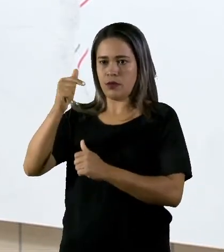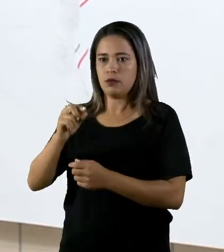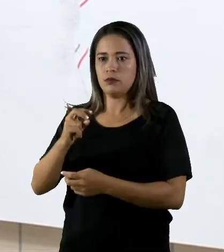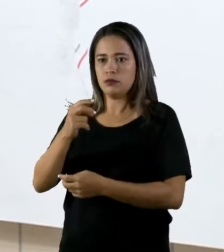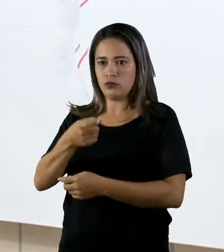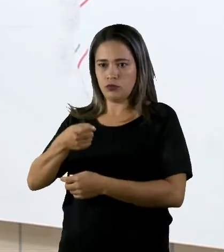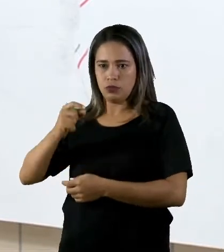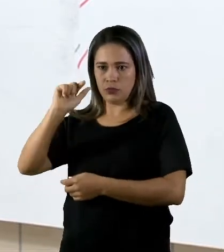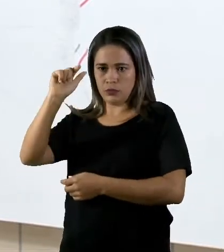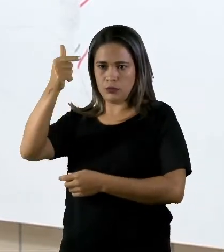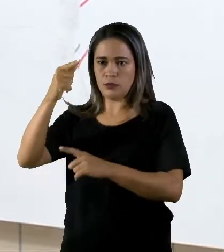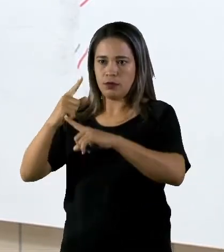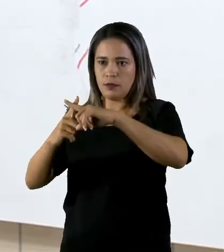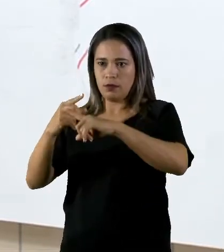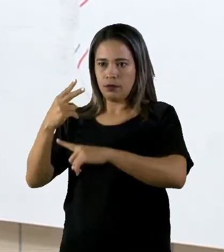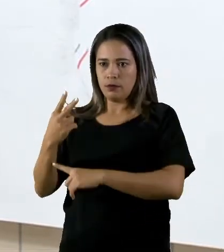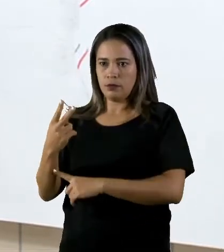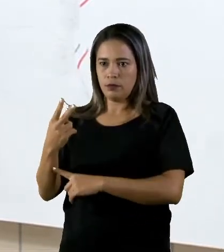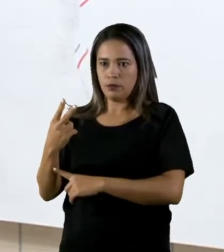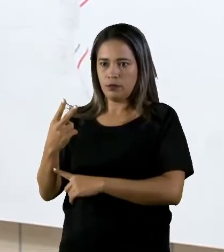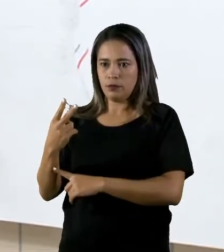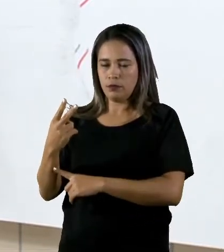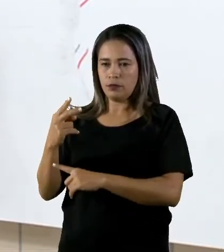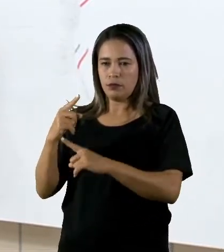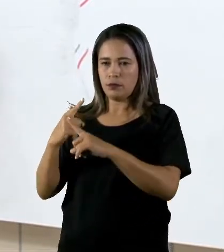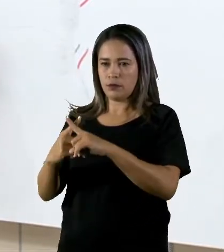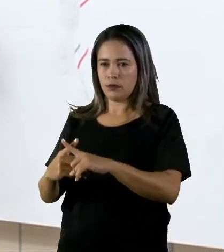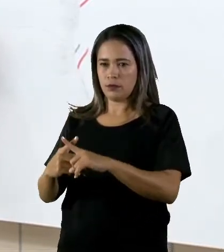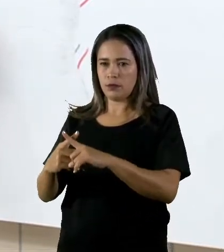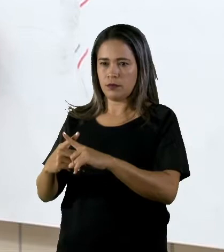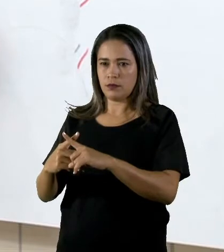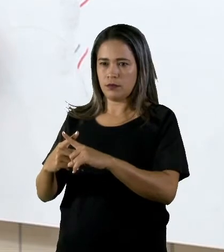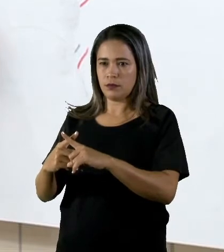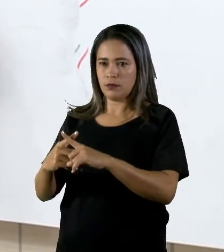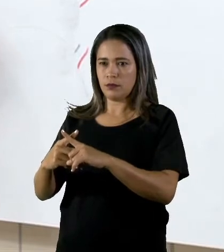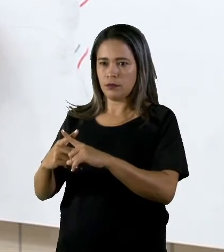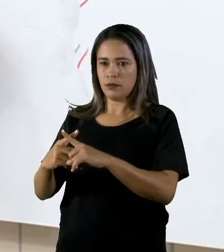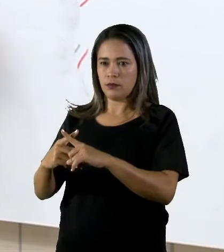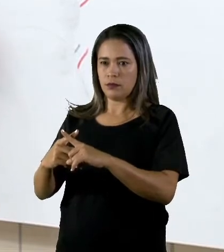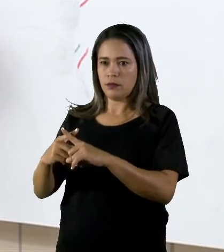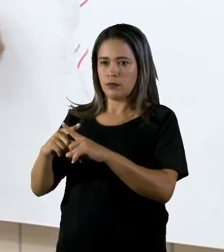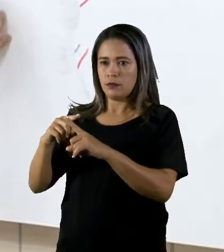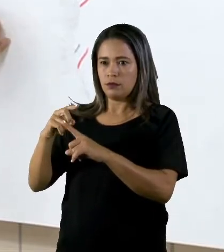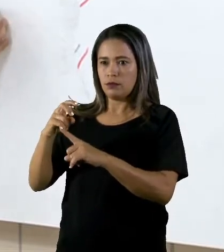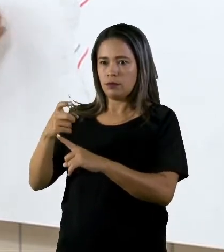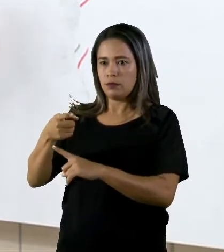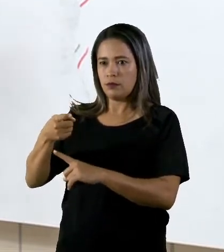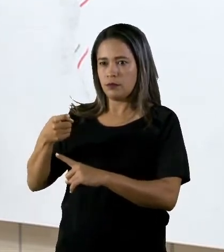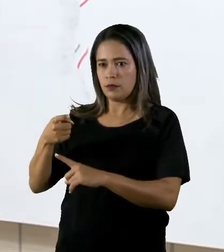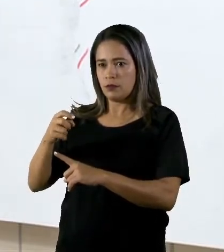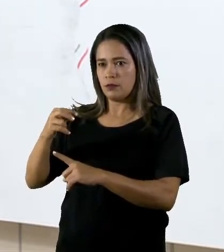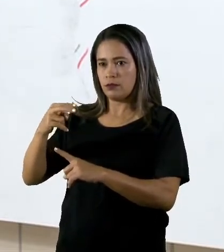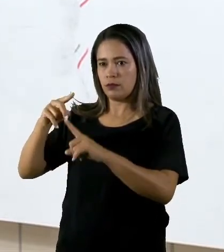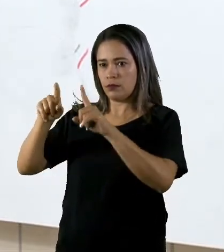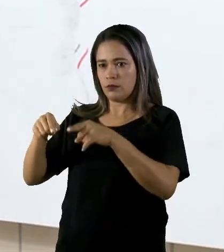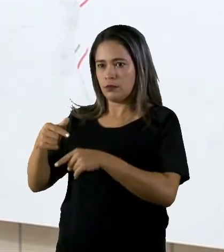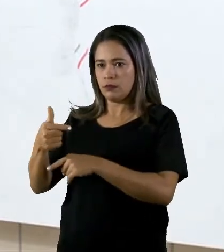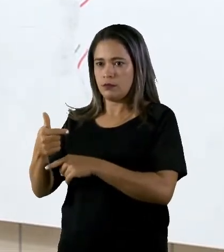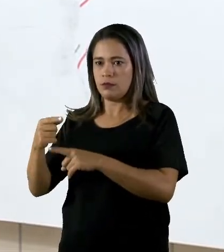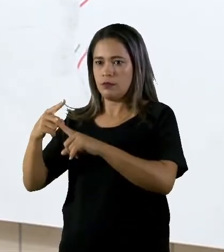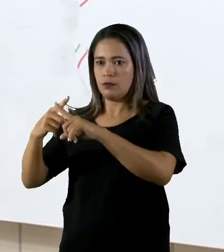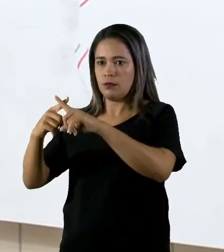mais 2 vezes o primeiro multiplicado pelo segundo, mais o quadrado do segundo termo, não é isso? Então eu vou